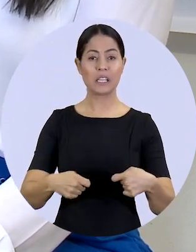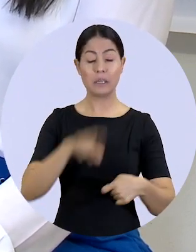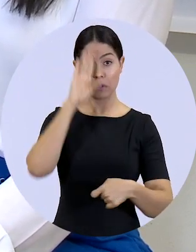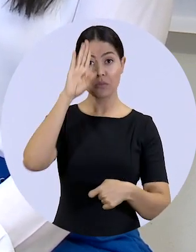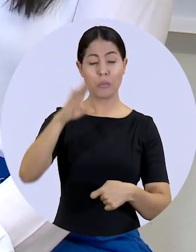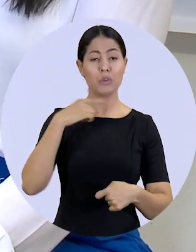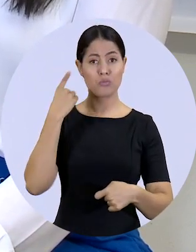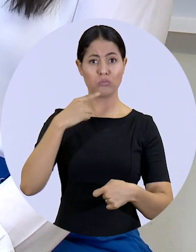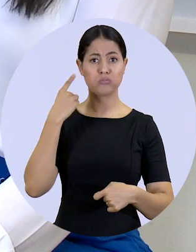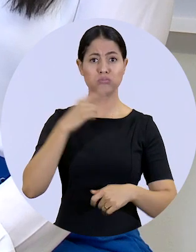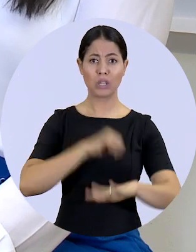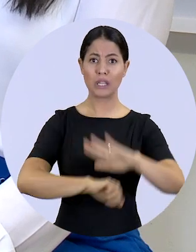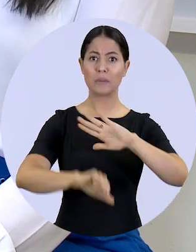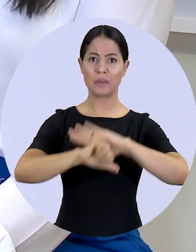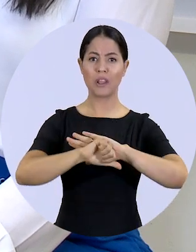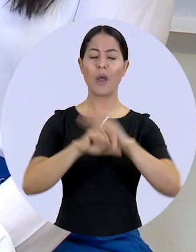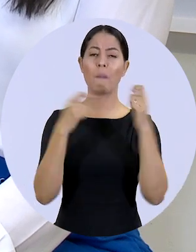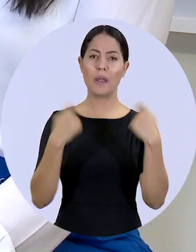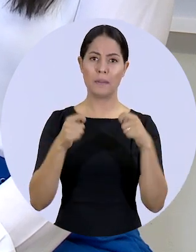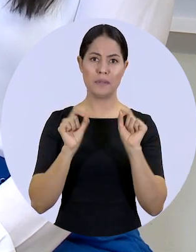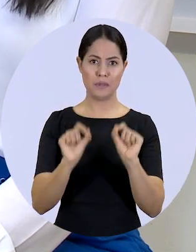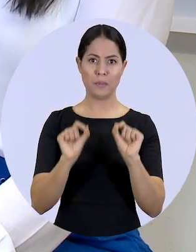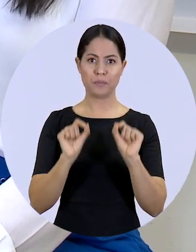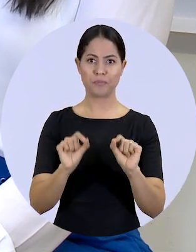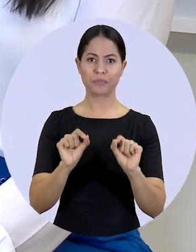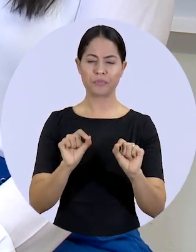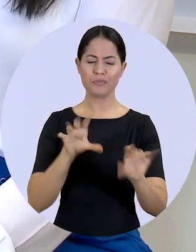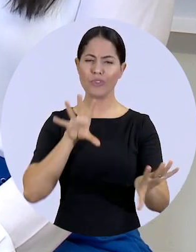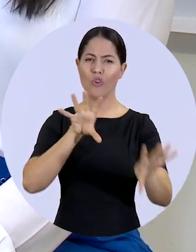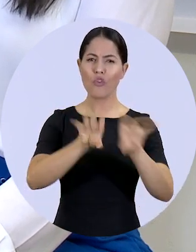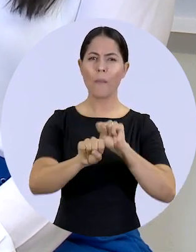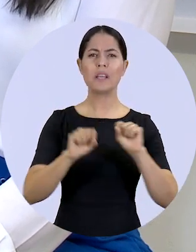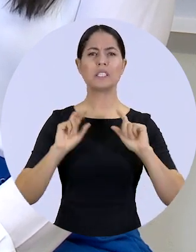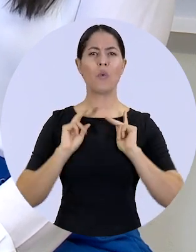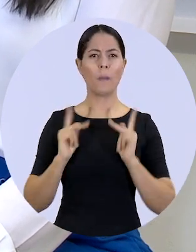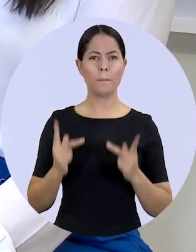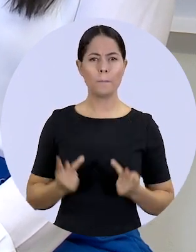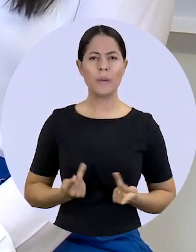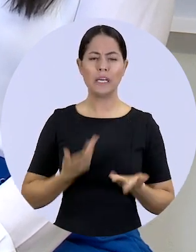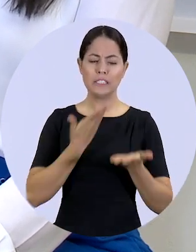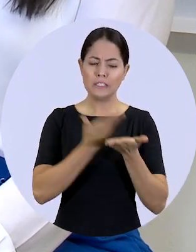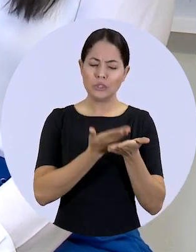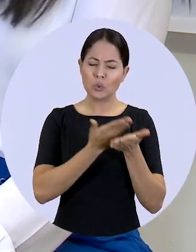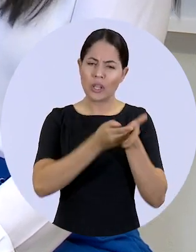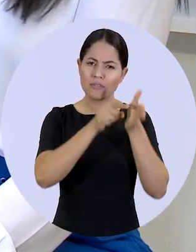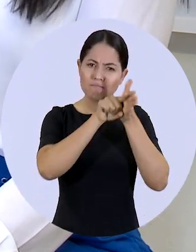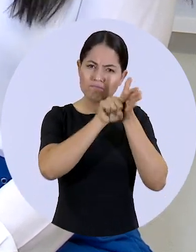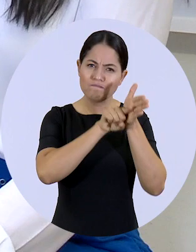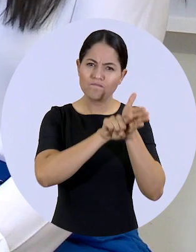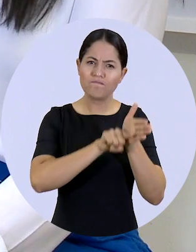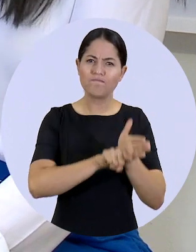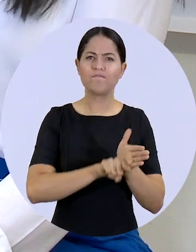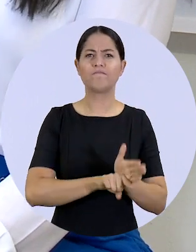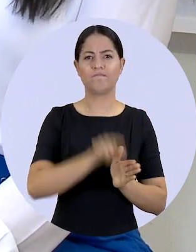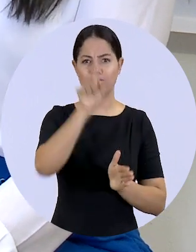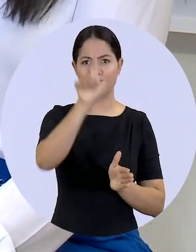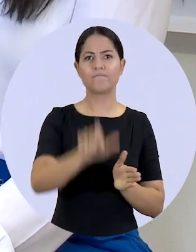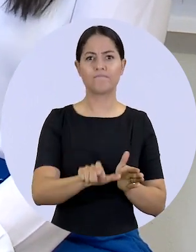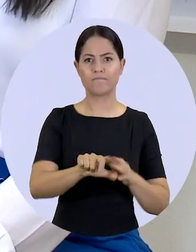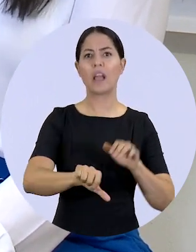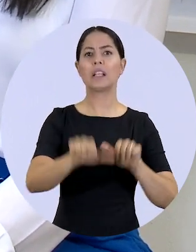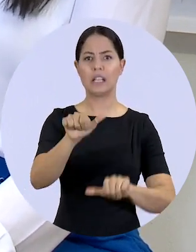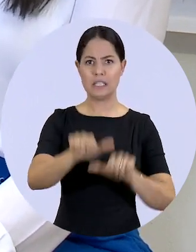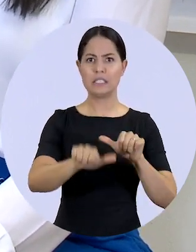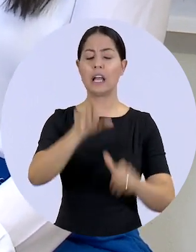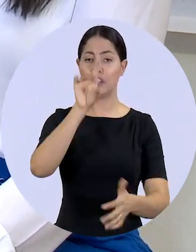criminal, especialmente, ele tem que ter uma formação humanista que lhe permita estudar o caso na dimensão do caso